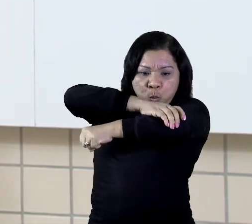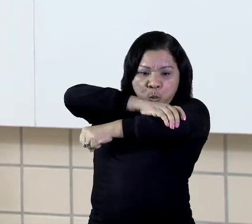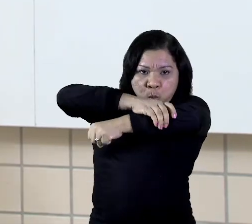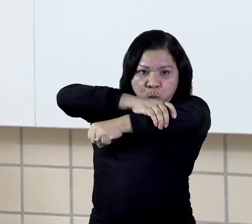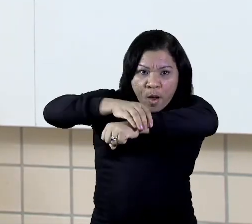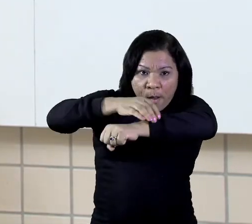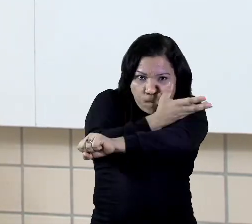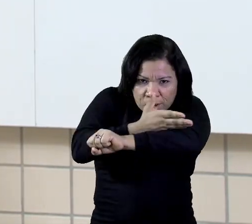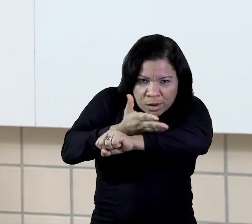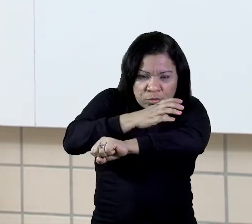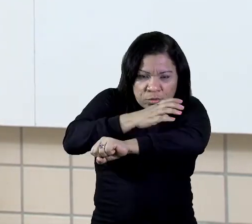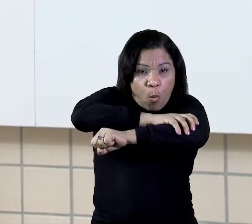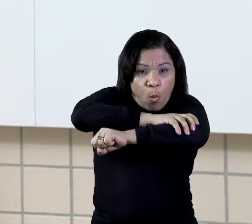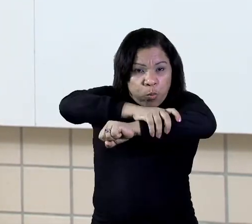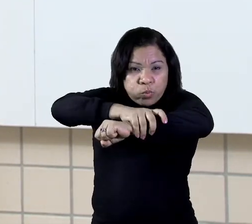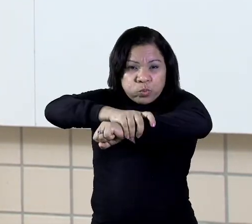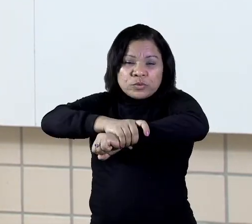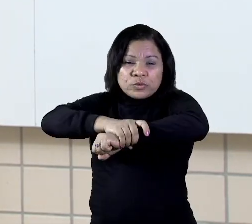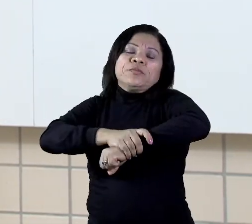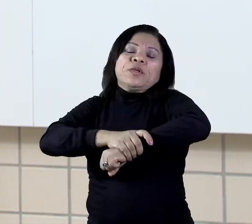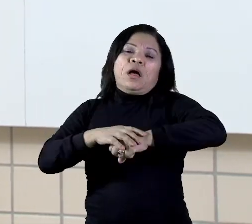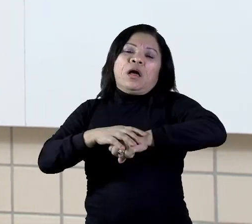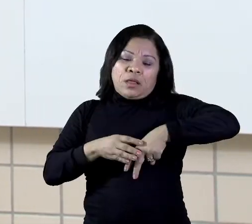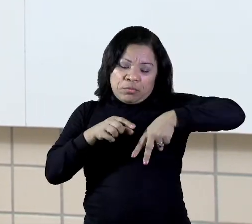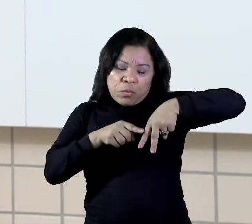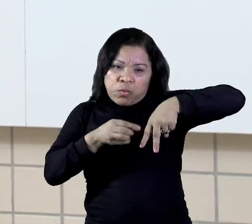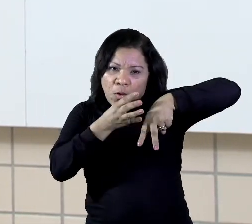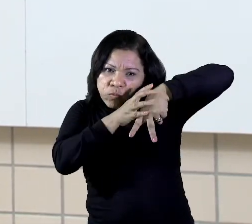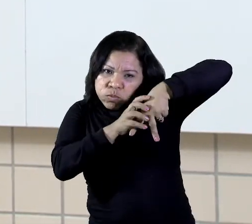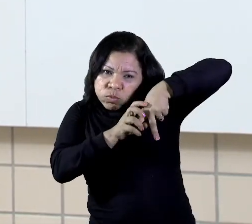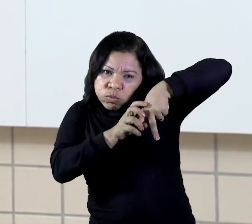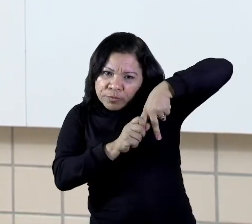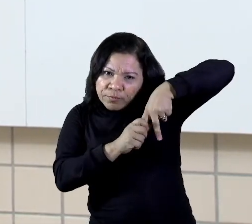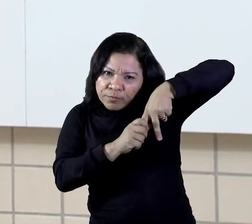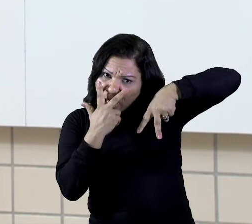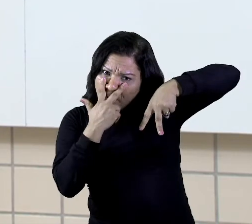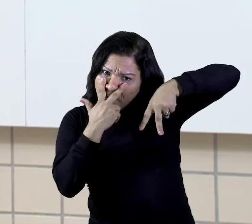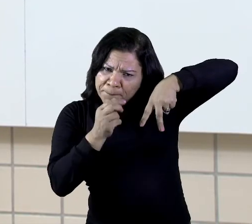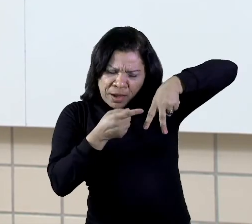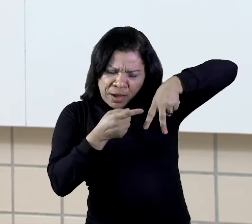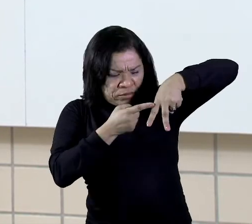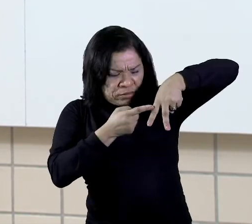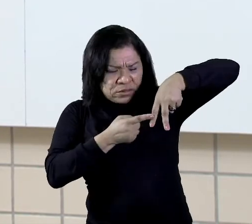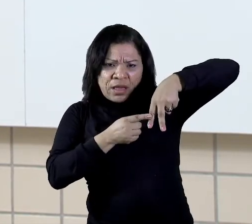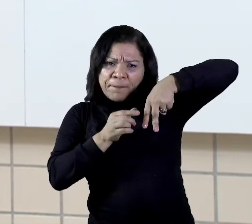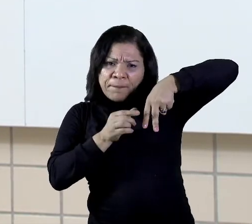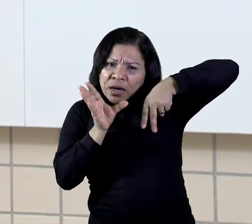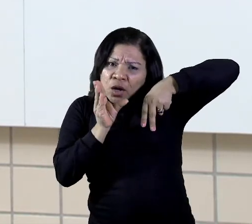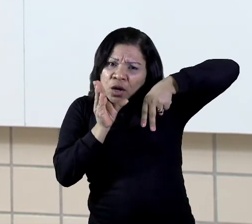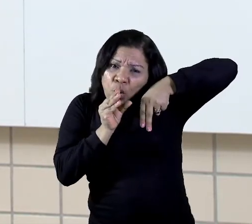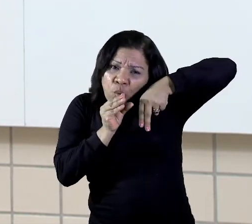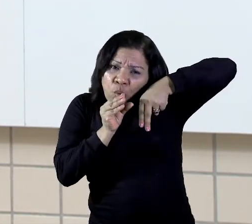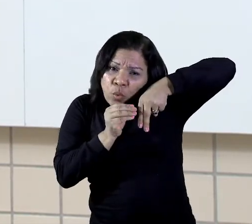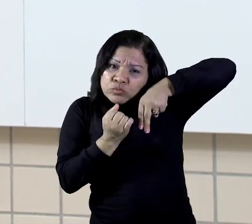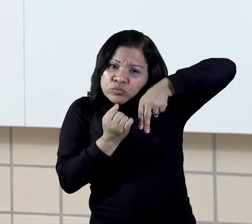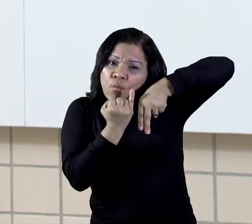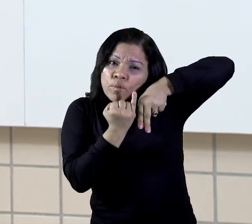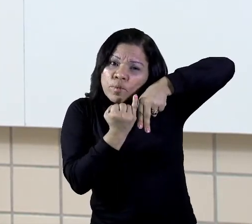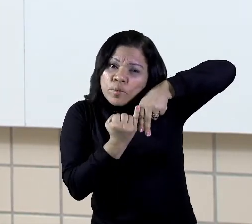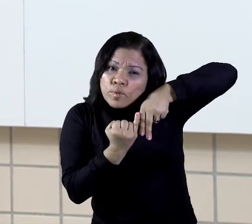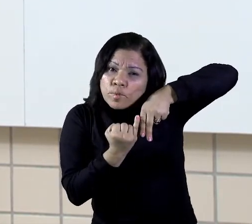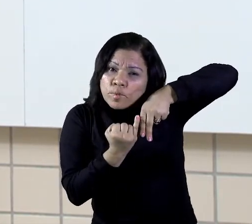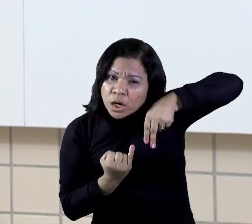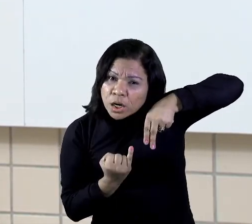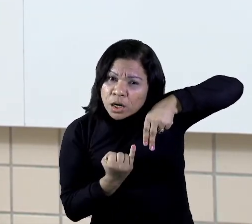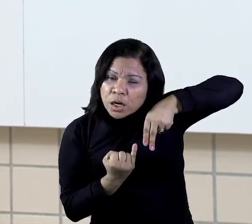tira, parece que a perna emagreceu? Não vou dizer que emagreceu, mas a outra, ela não está do mesmo tamanho da